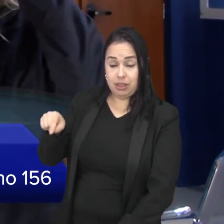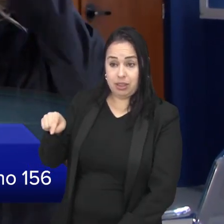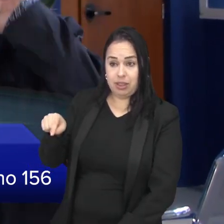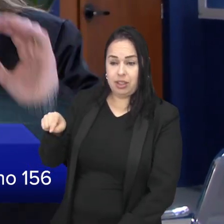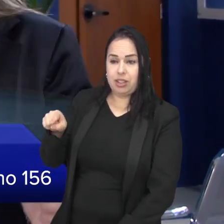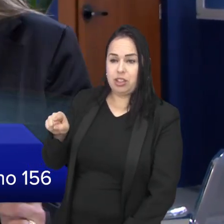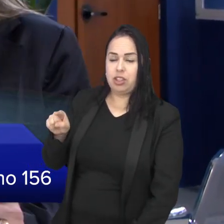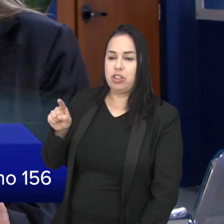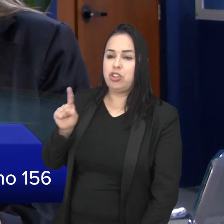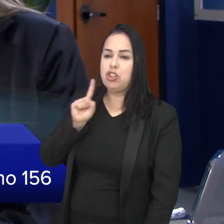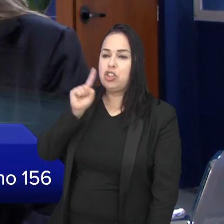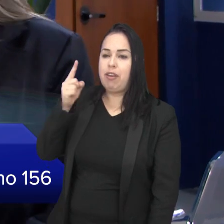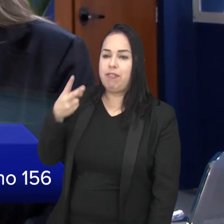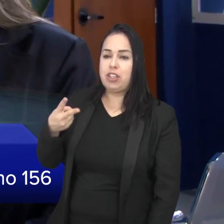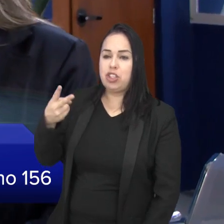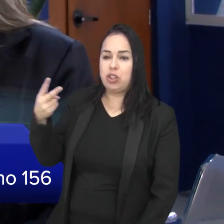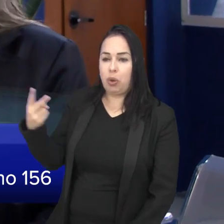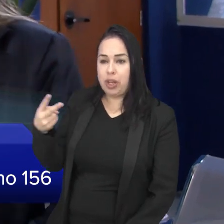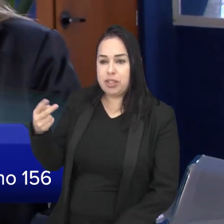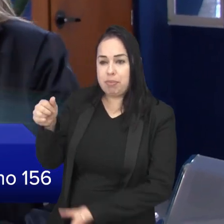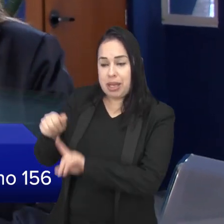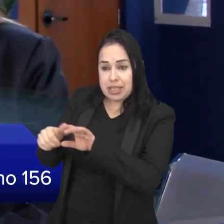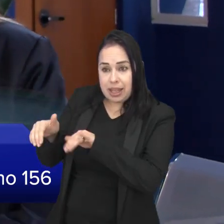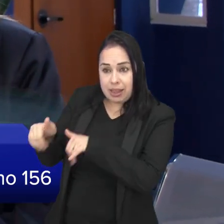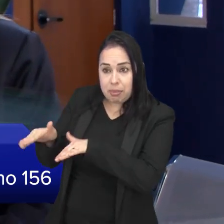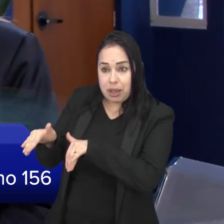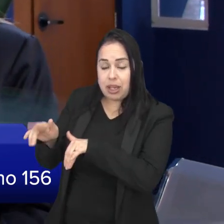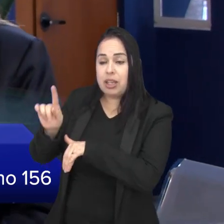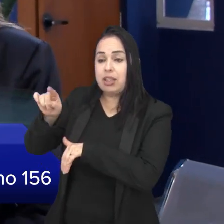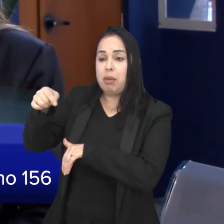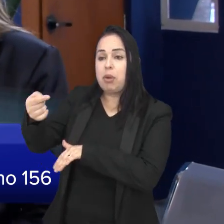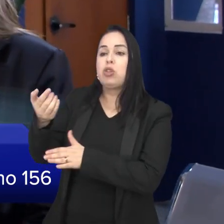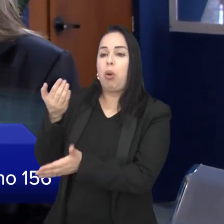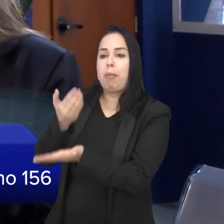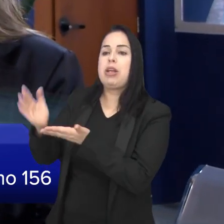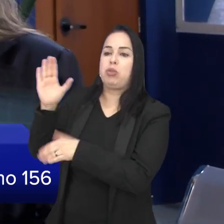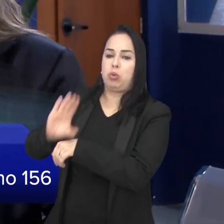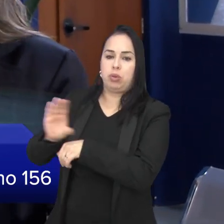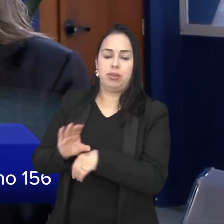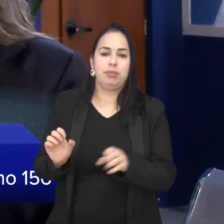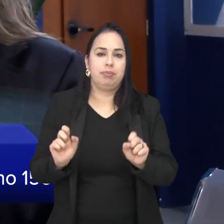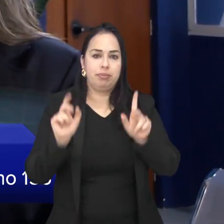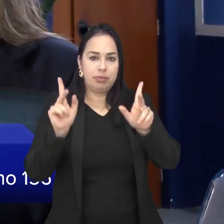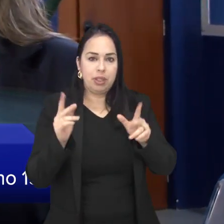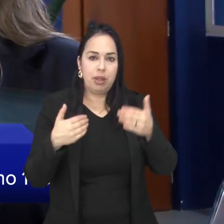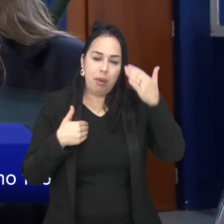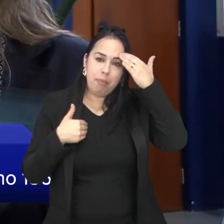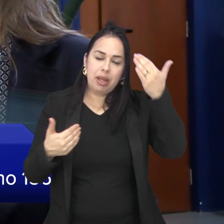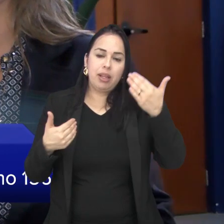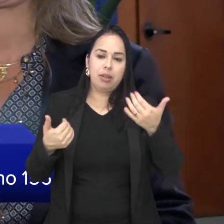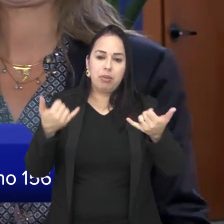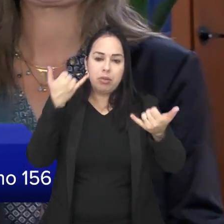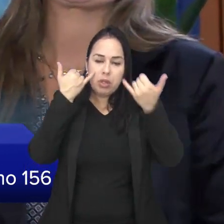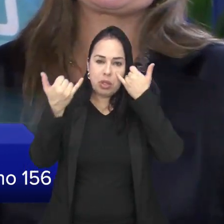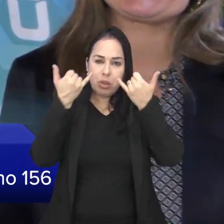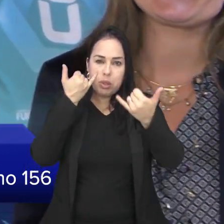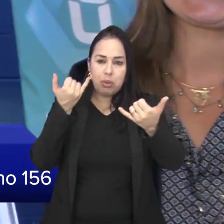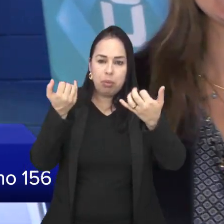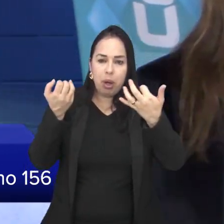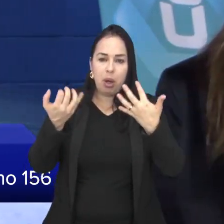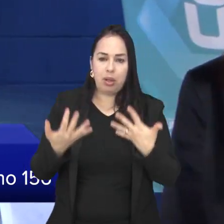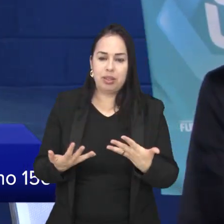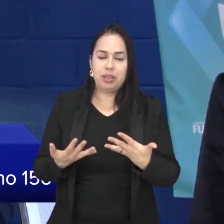se encerram no dia 22 de setembro e o curso inicia logo na sequência. Ok. Muito obrigado, então, Ruth. Então,